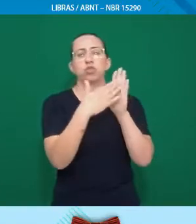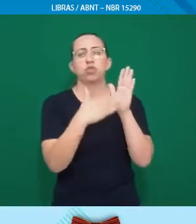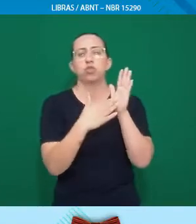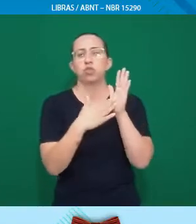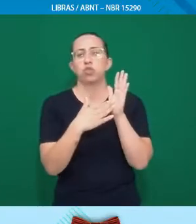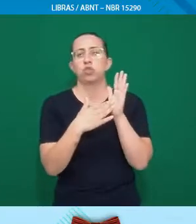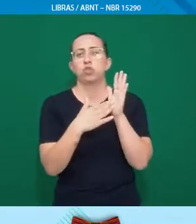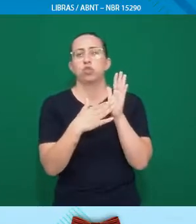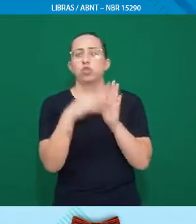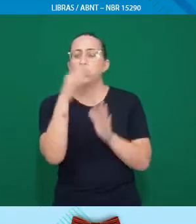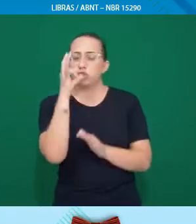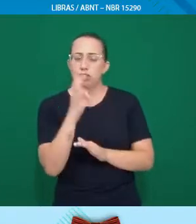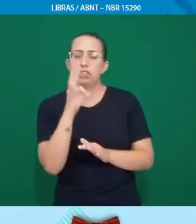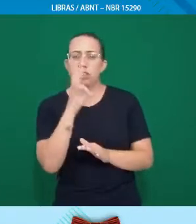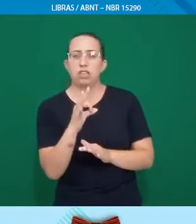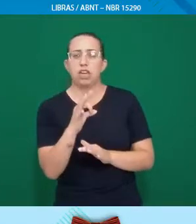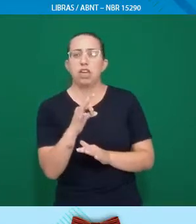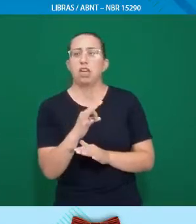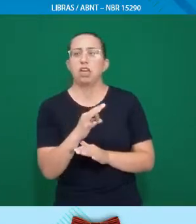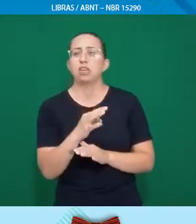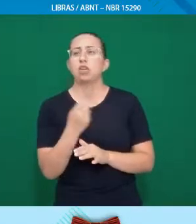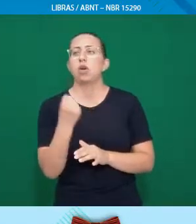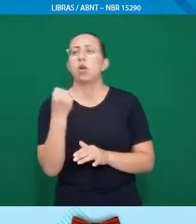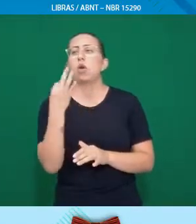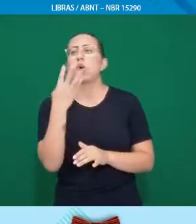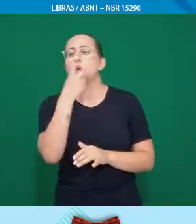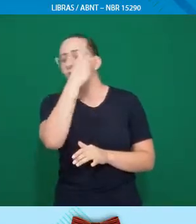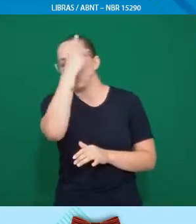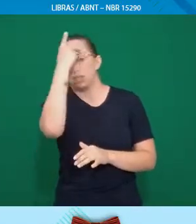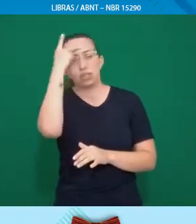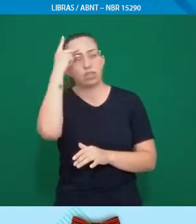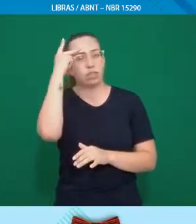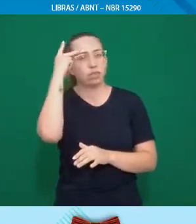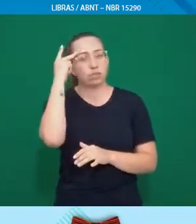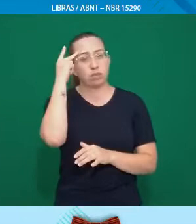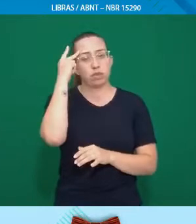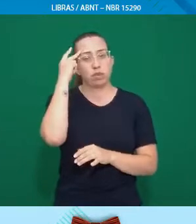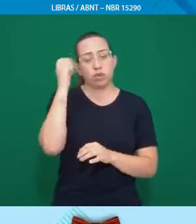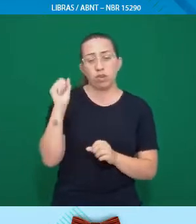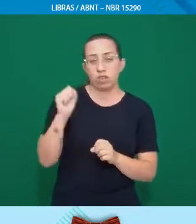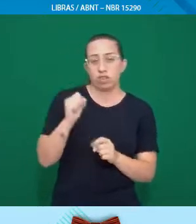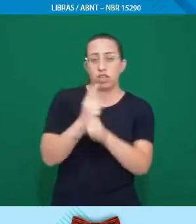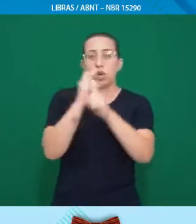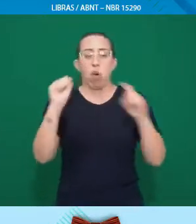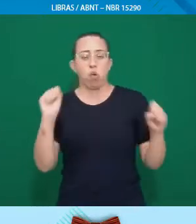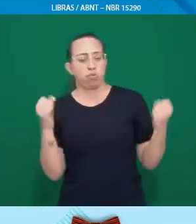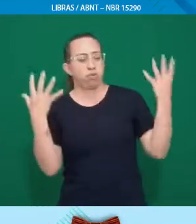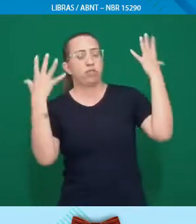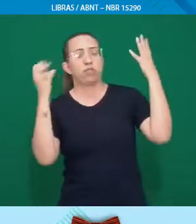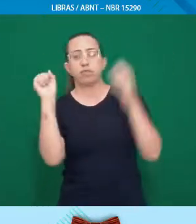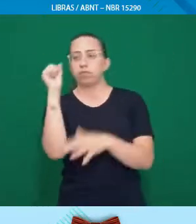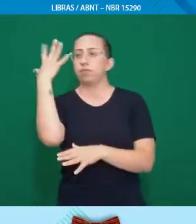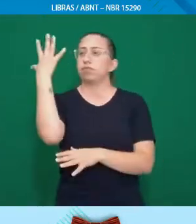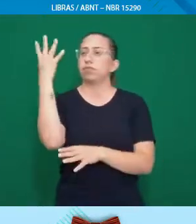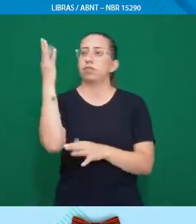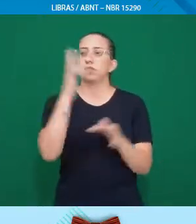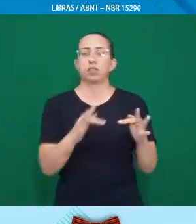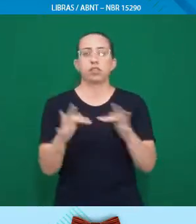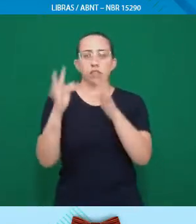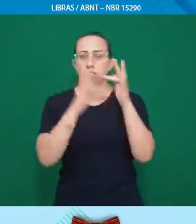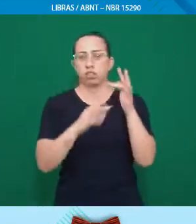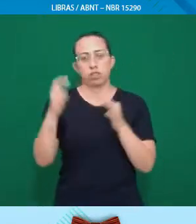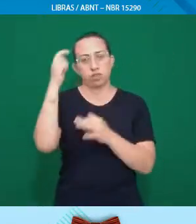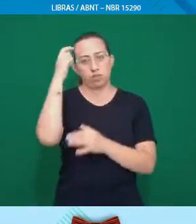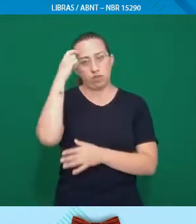tudo tudo já tem documentado a quantidade de pessoas e eventos que aconteceram na Fundação Cultural nos